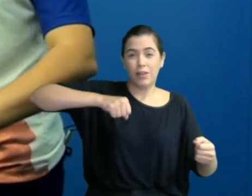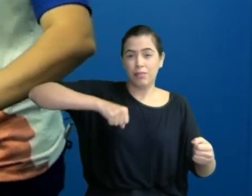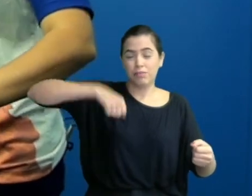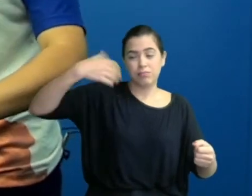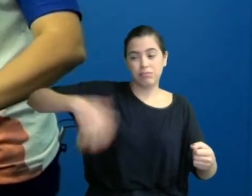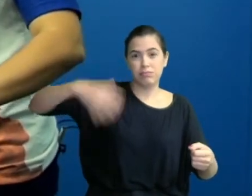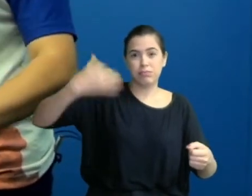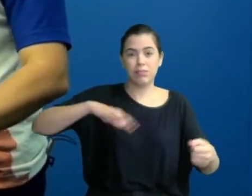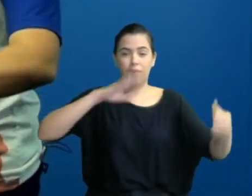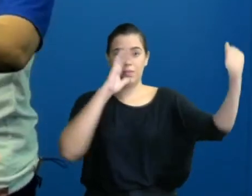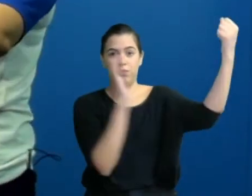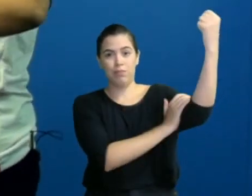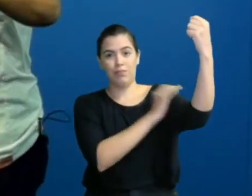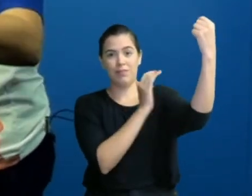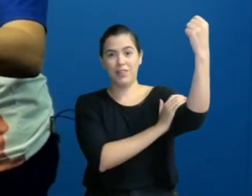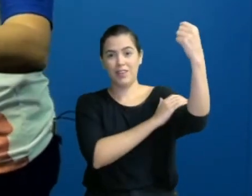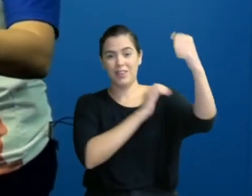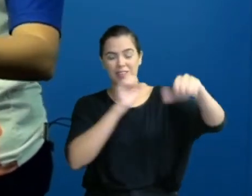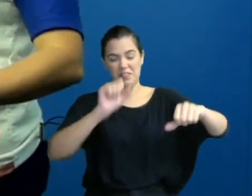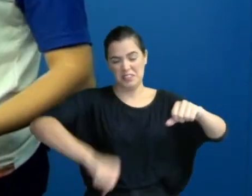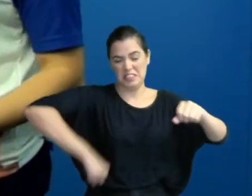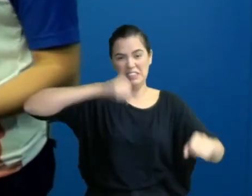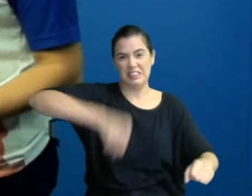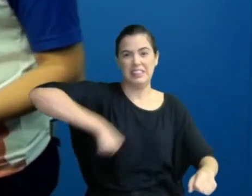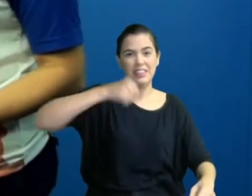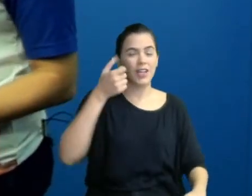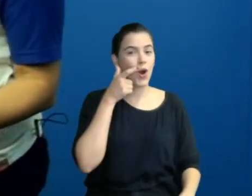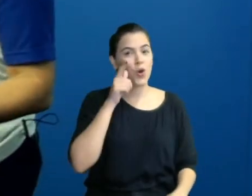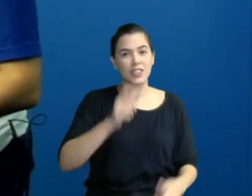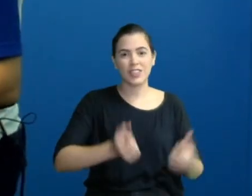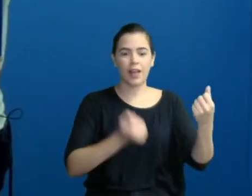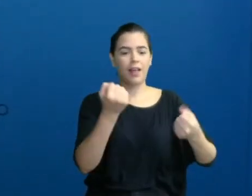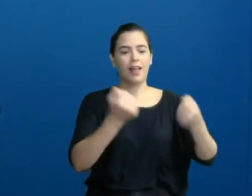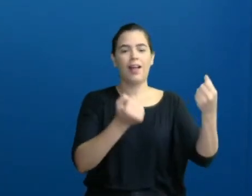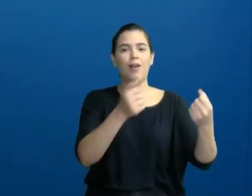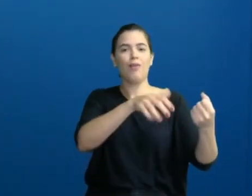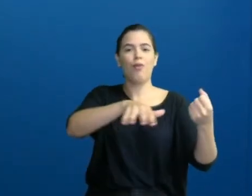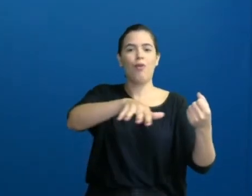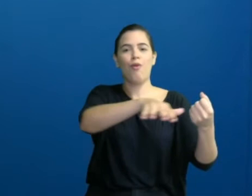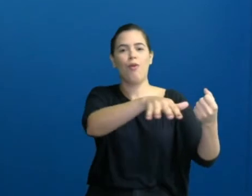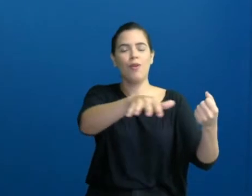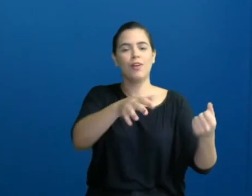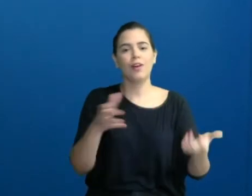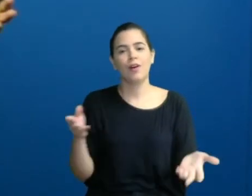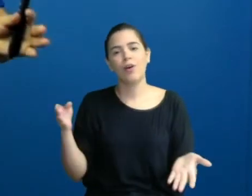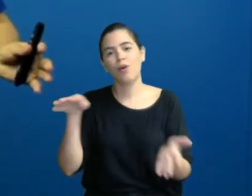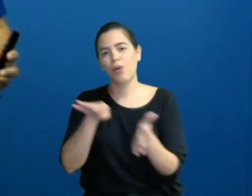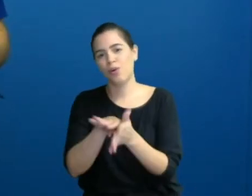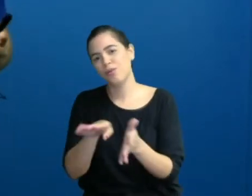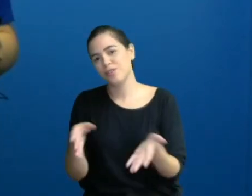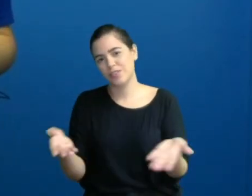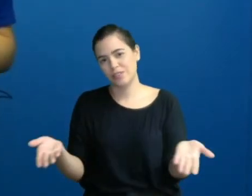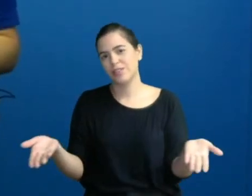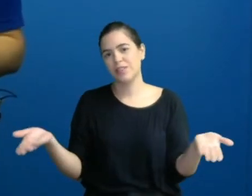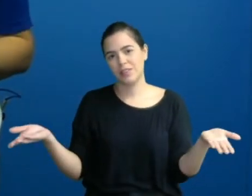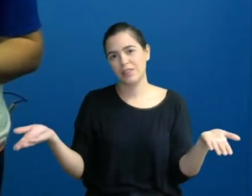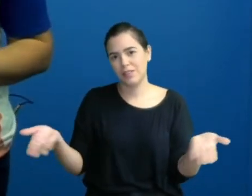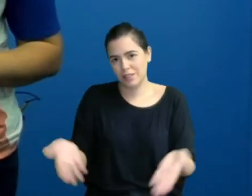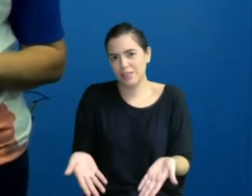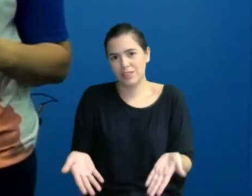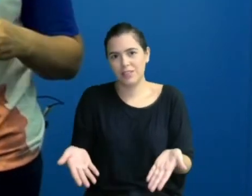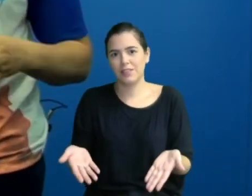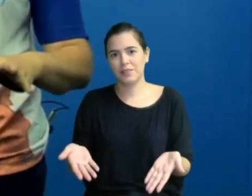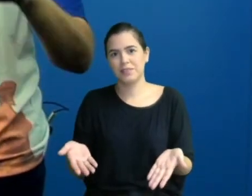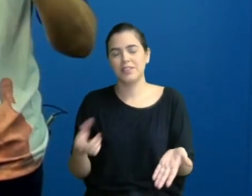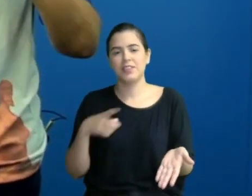para fazer girar o motor, até o motor pegar e o carro andar. Né? Meu pai do céu, hoje em dia a gente tem até carros eletrônicos, né? Enfim,